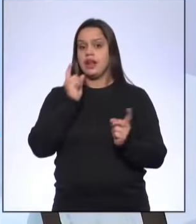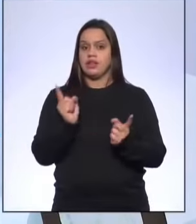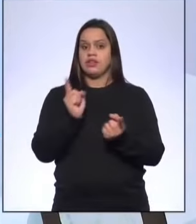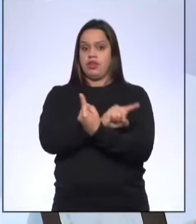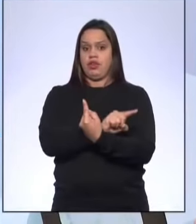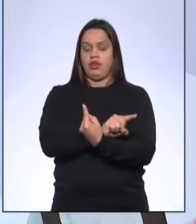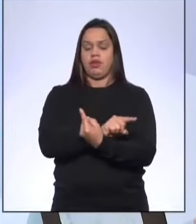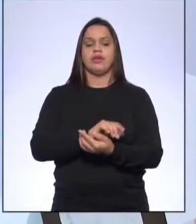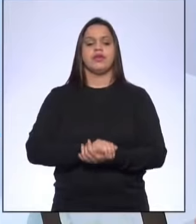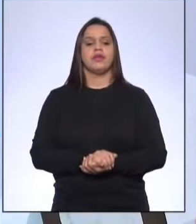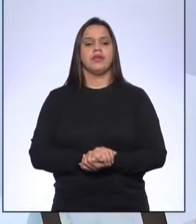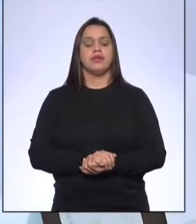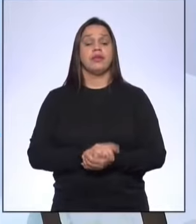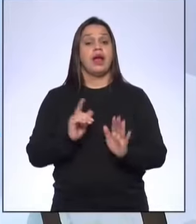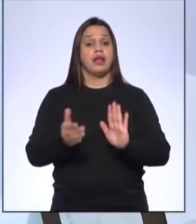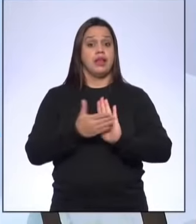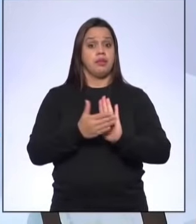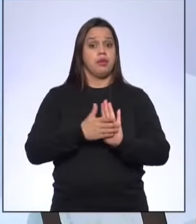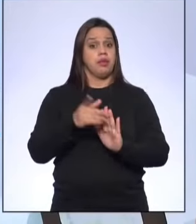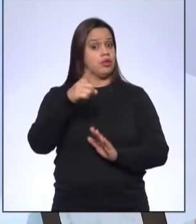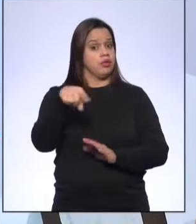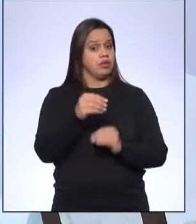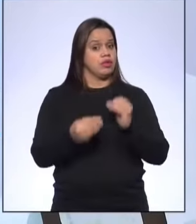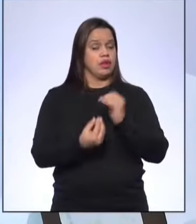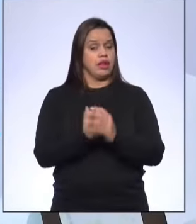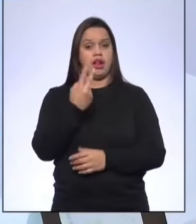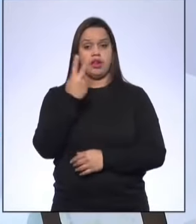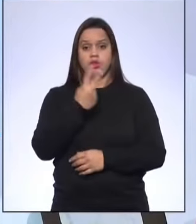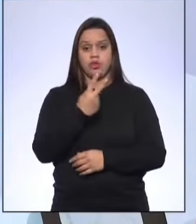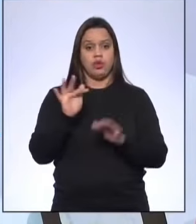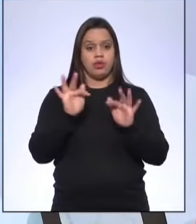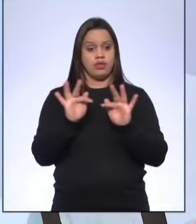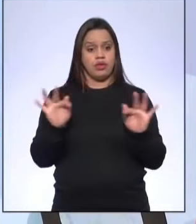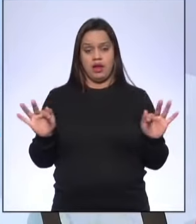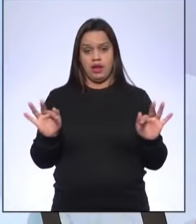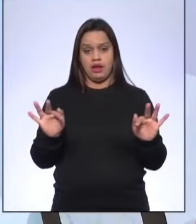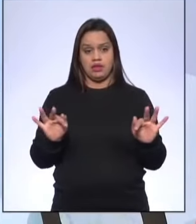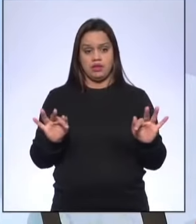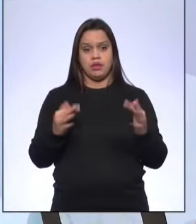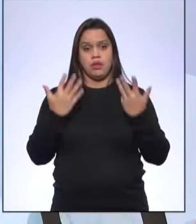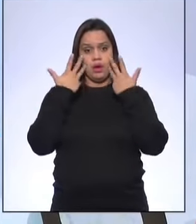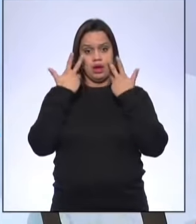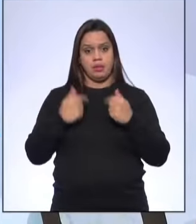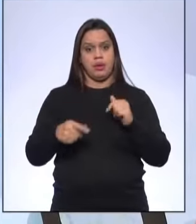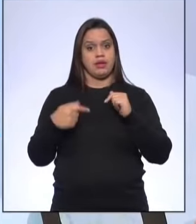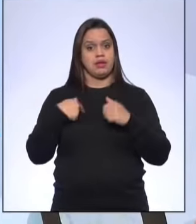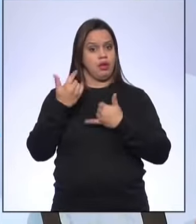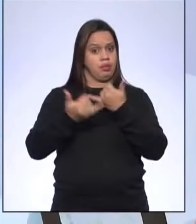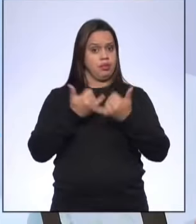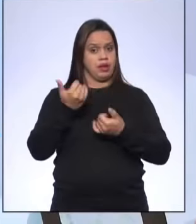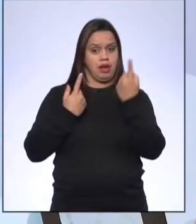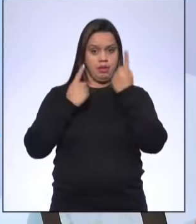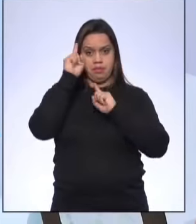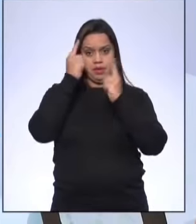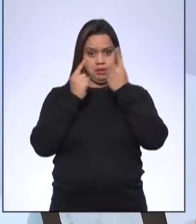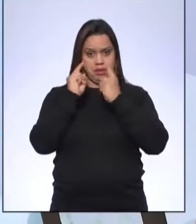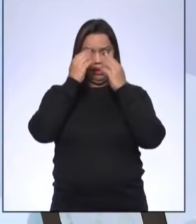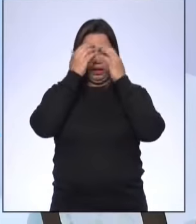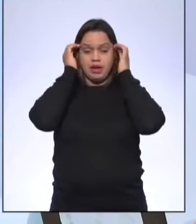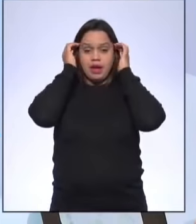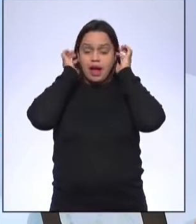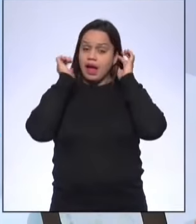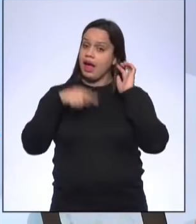certo e da proposta era para vocês criarem duas frases com os animais da mímica ok esse era o objetivo